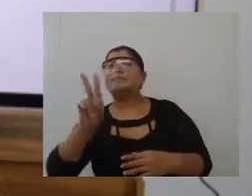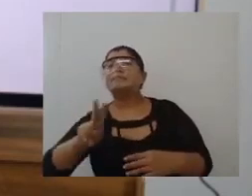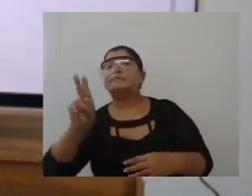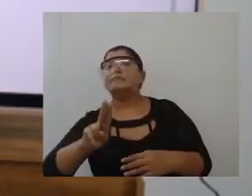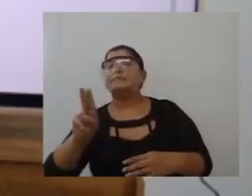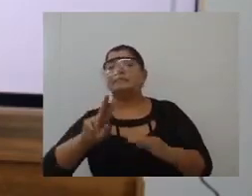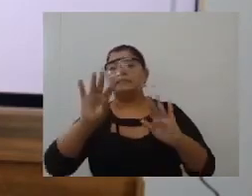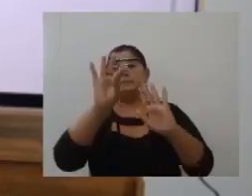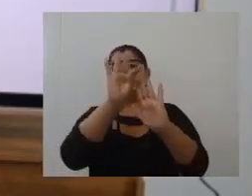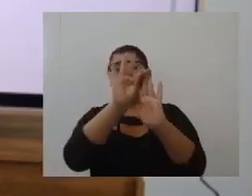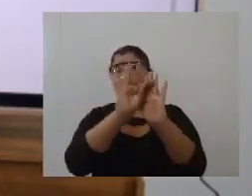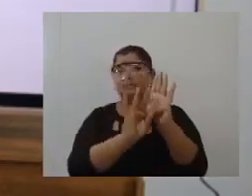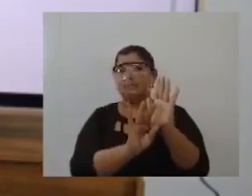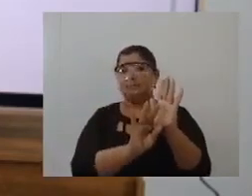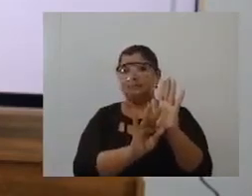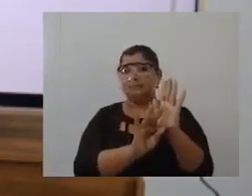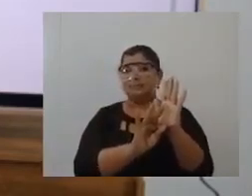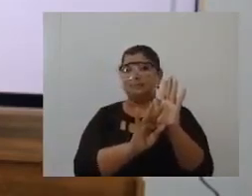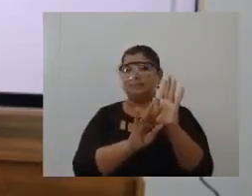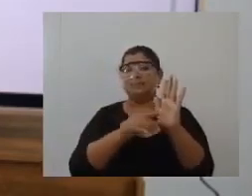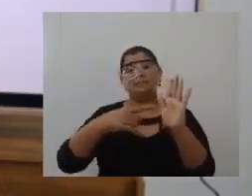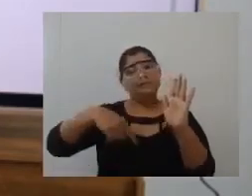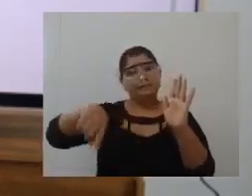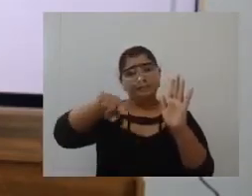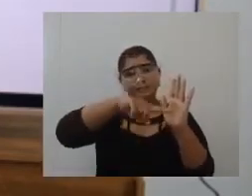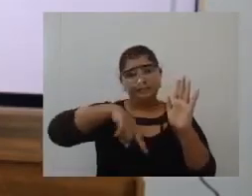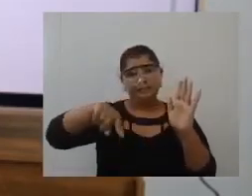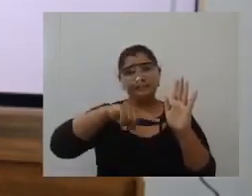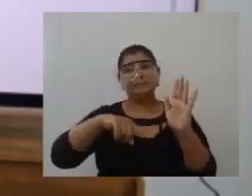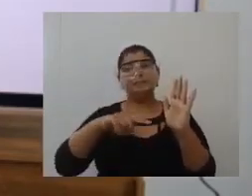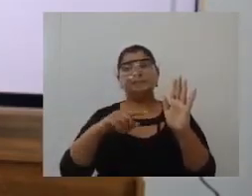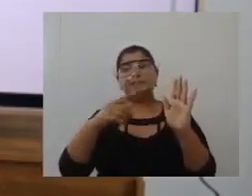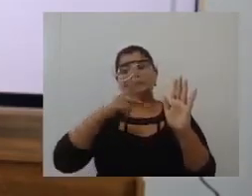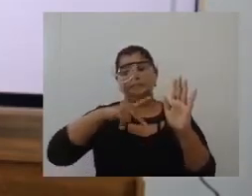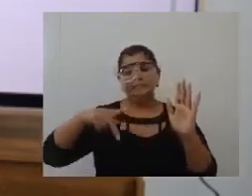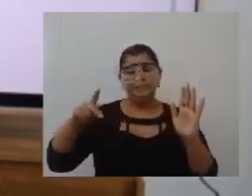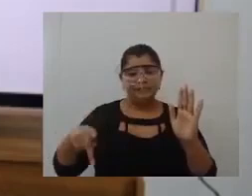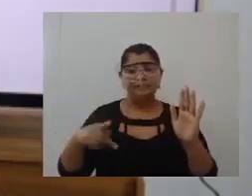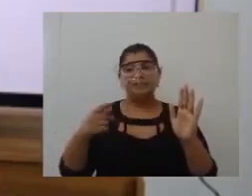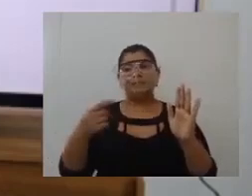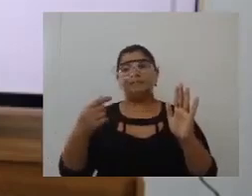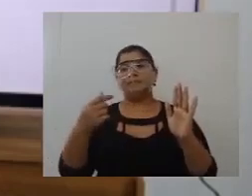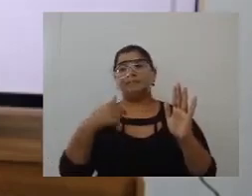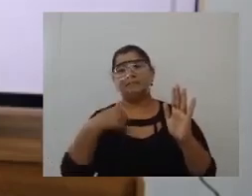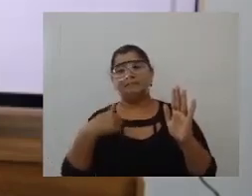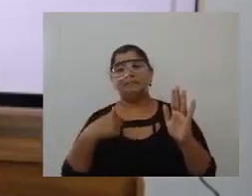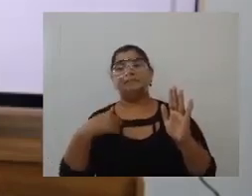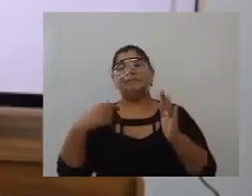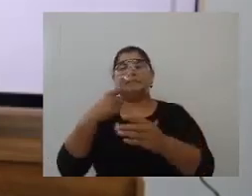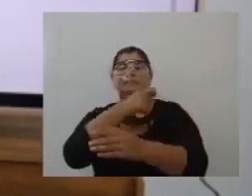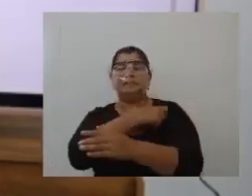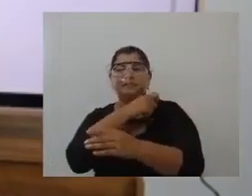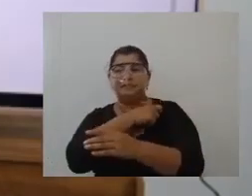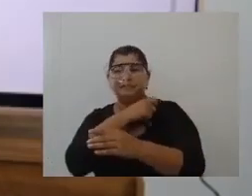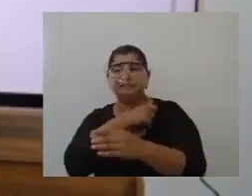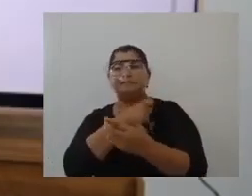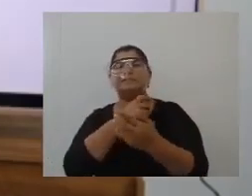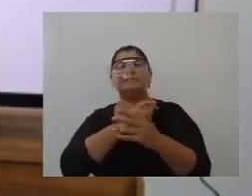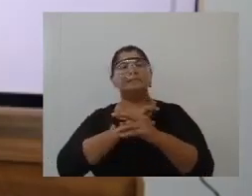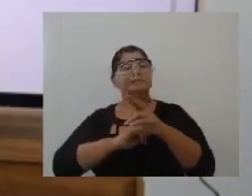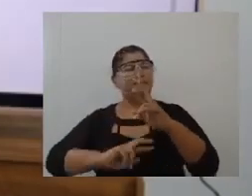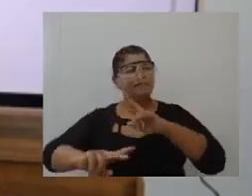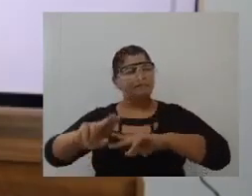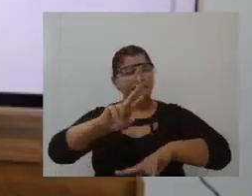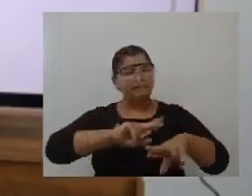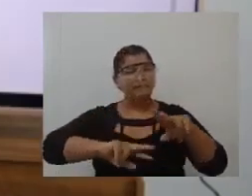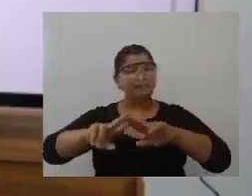que nós, eu digo nós no sentido bem geral, não é só o professor Rivaldo, não só os alunos do 9º ano que estão assistindo, eu